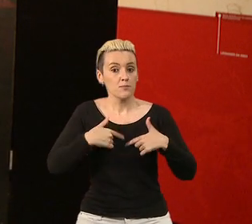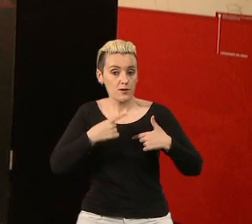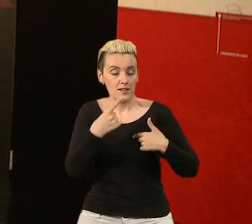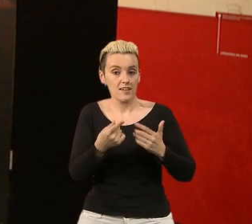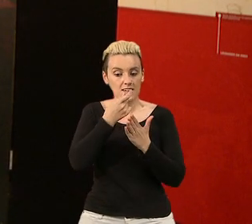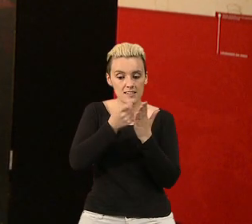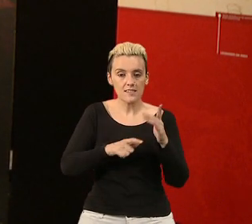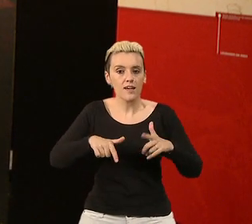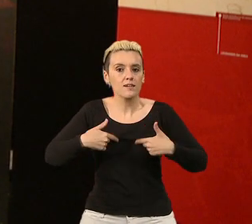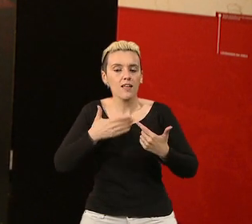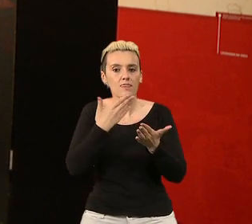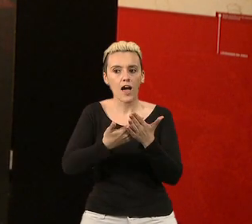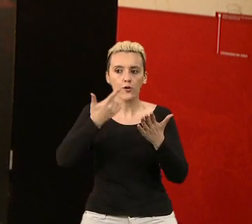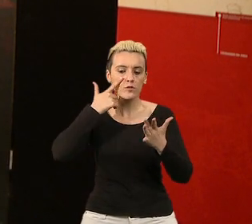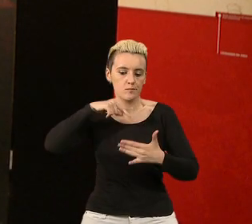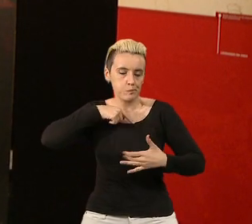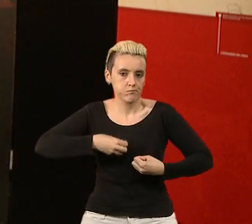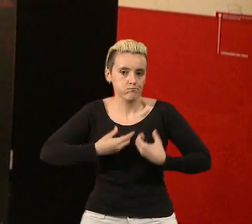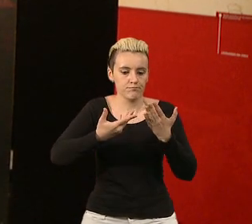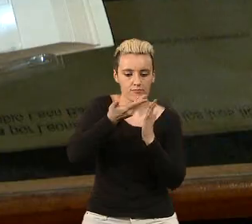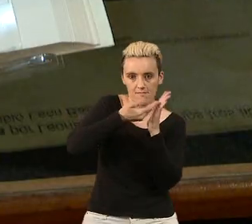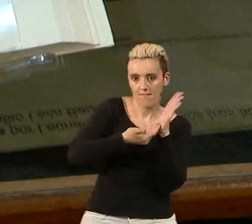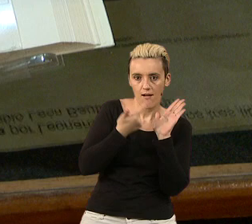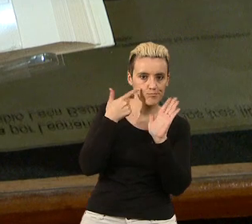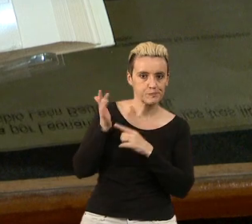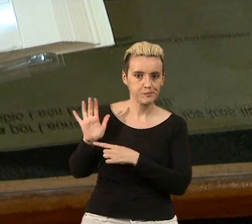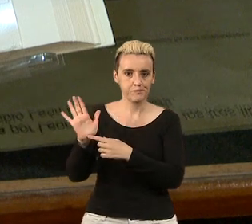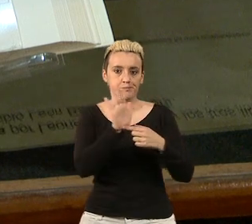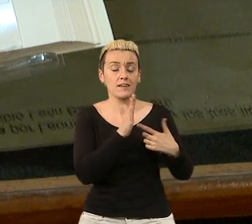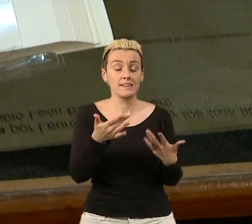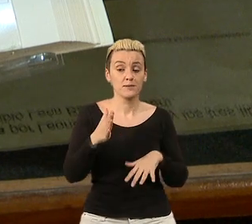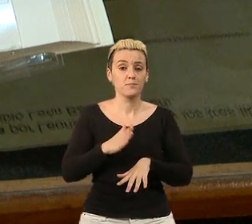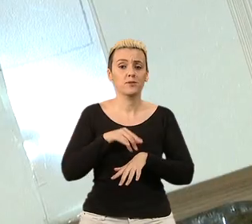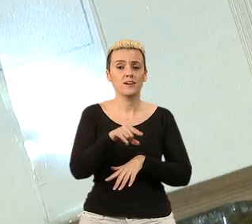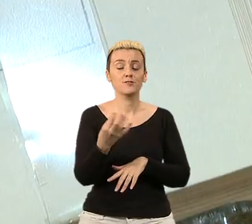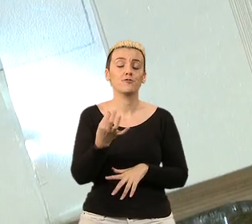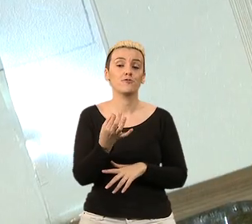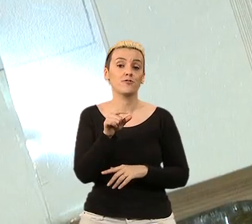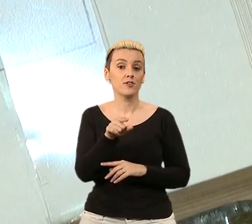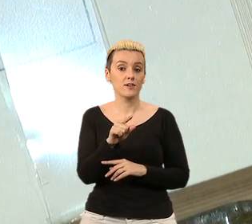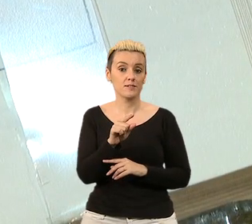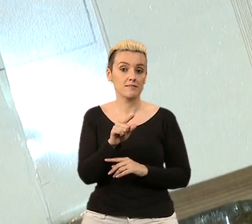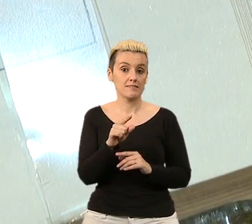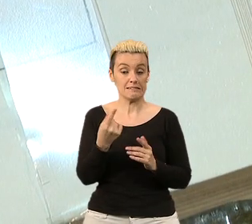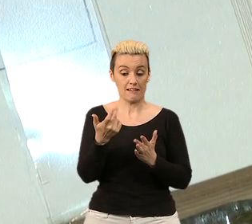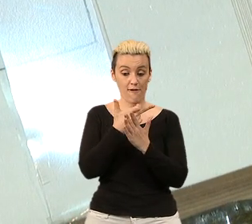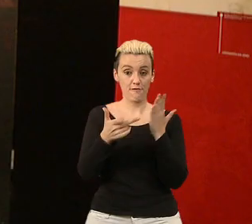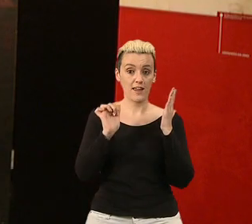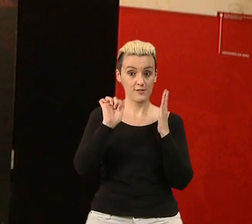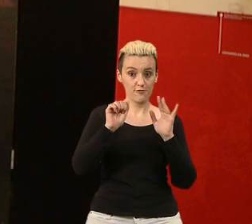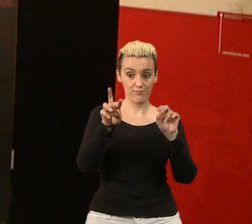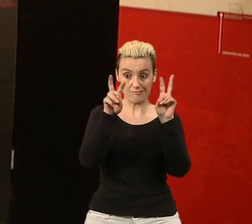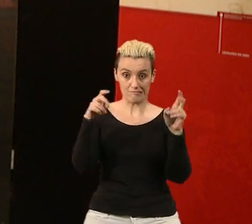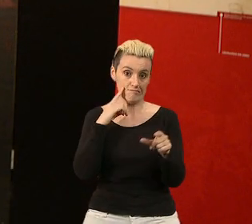que o conhecimento fosse visível, fosse mais perceptível para os outros. E foi exatamente por isso que nós pegámos nessa afirmação